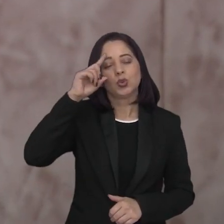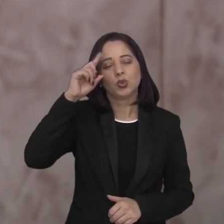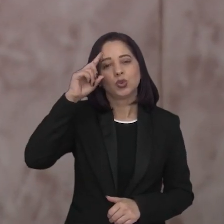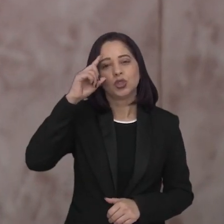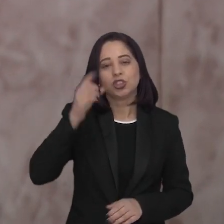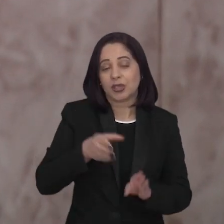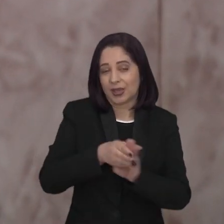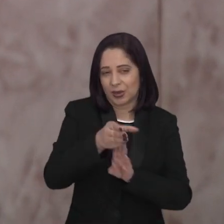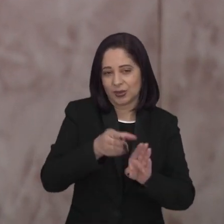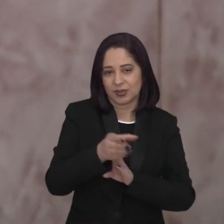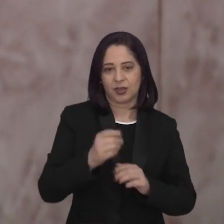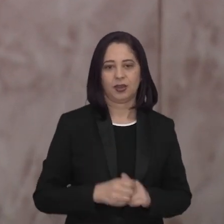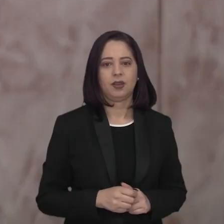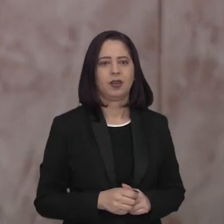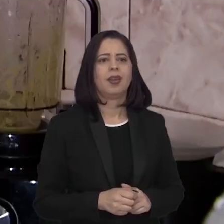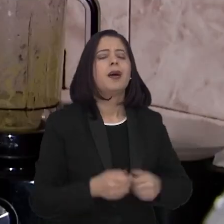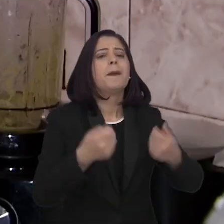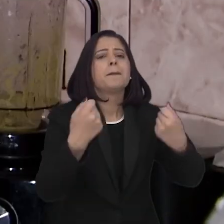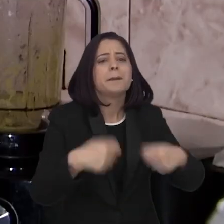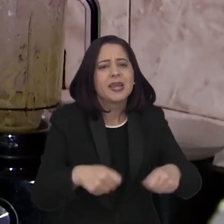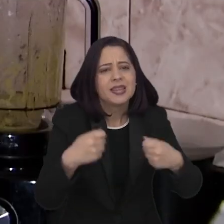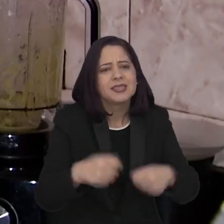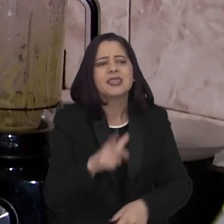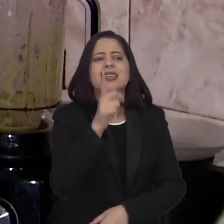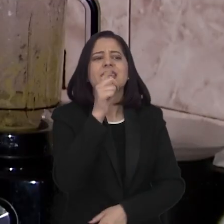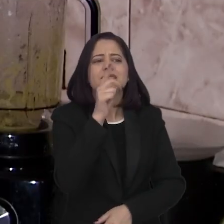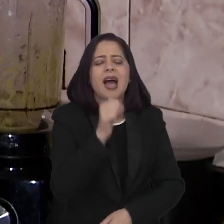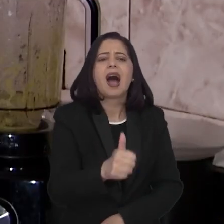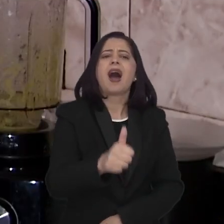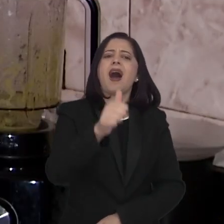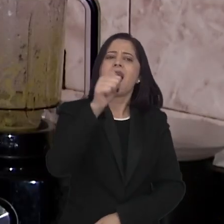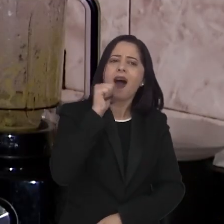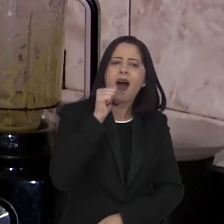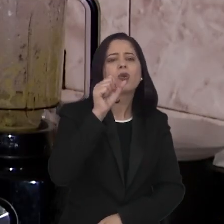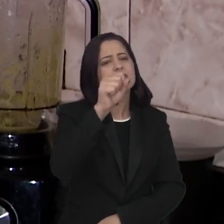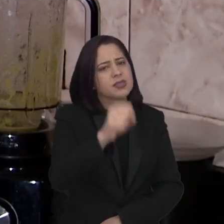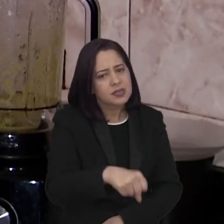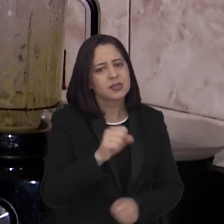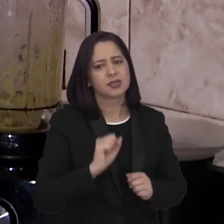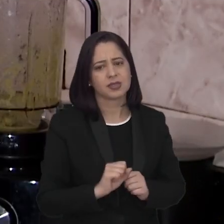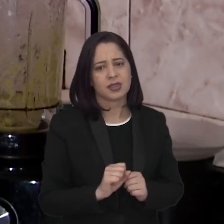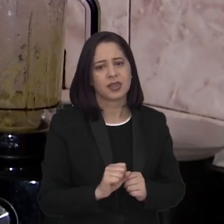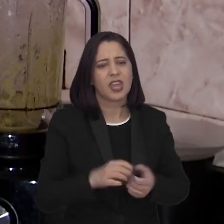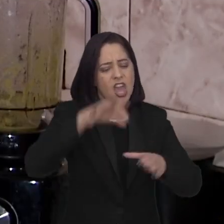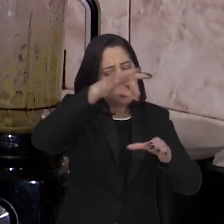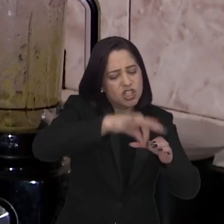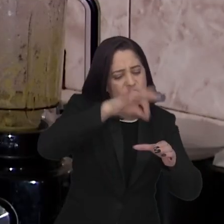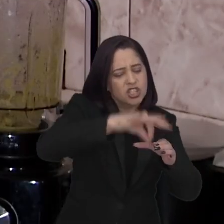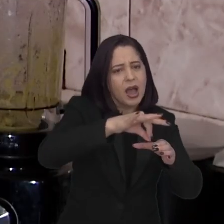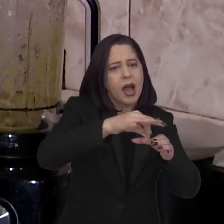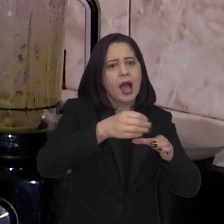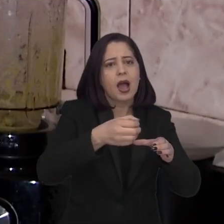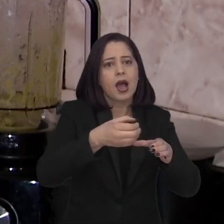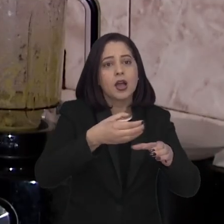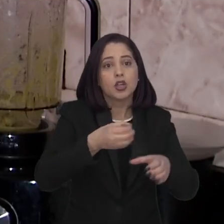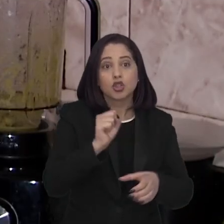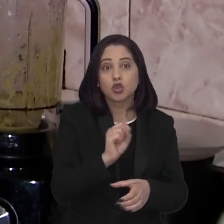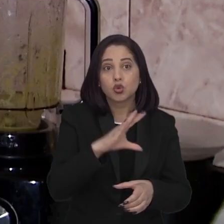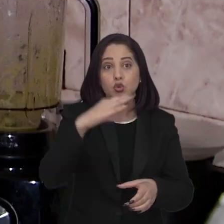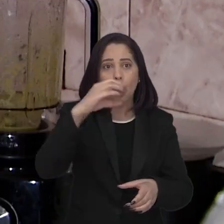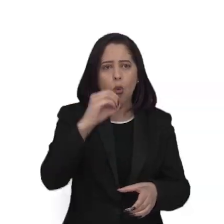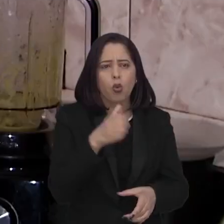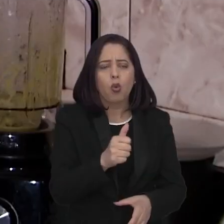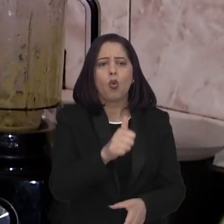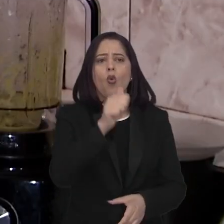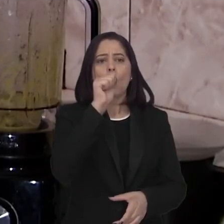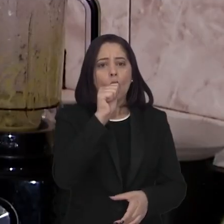para todos, independente da idade. Hidrate, gente. Tome muita água, toma chá,